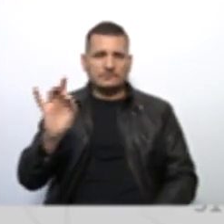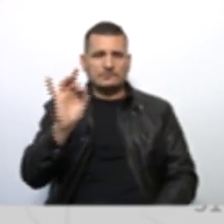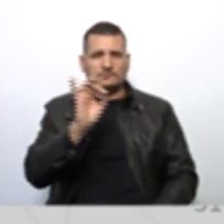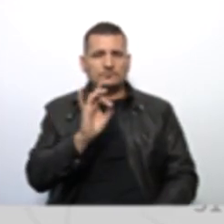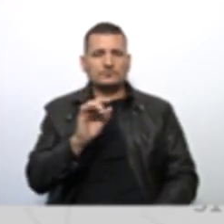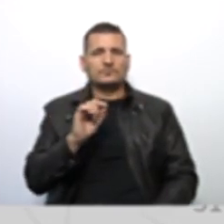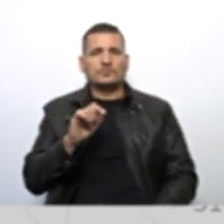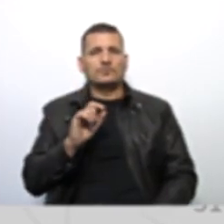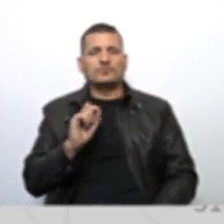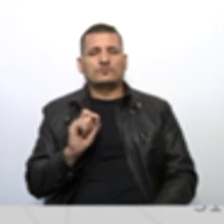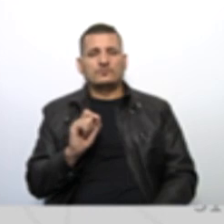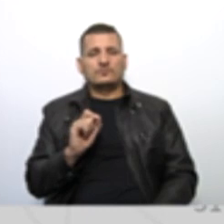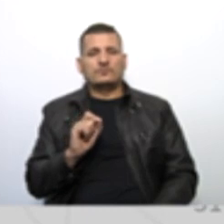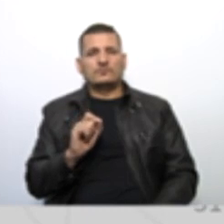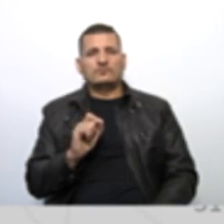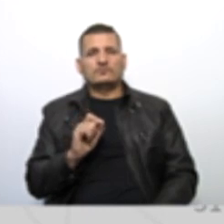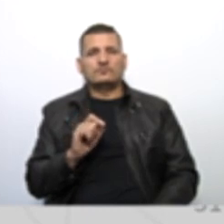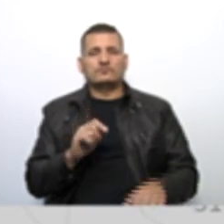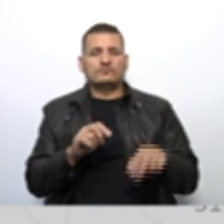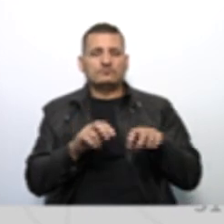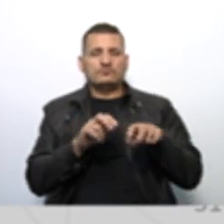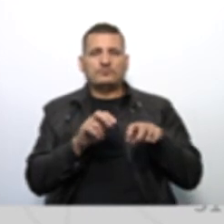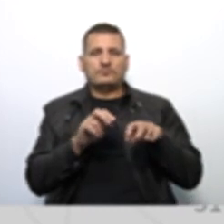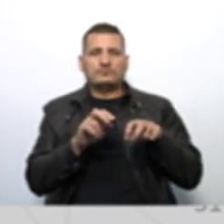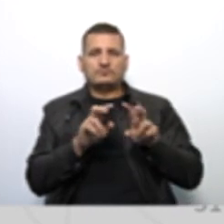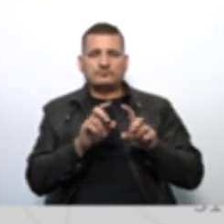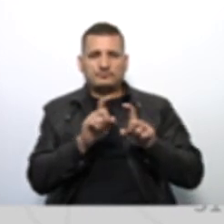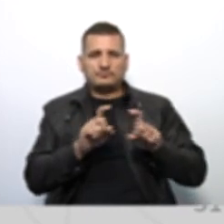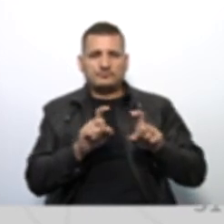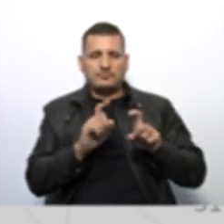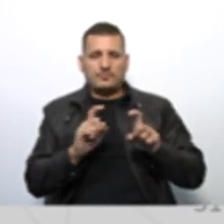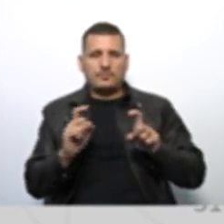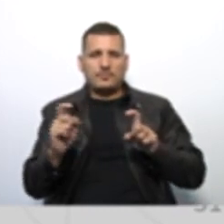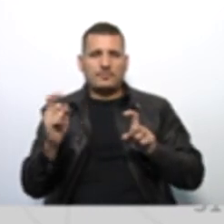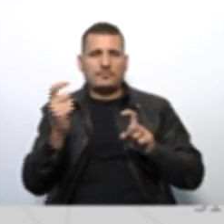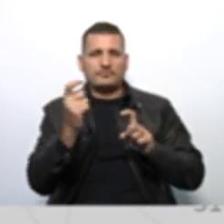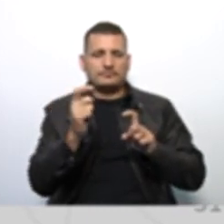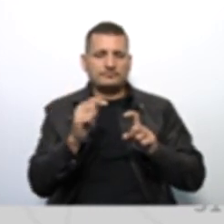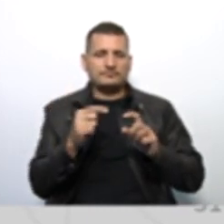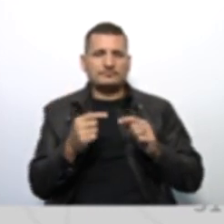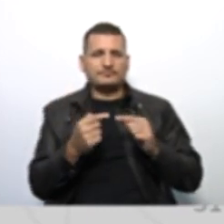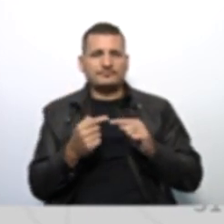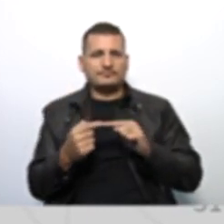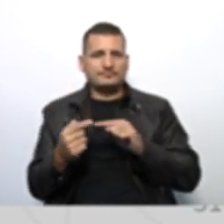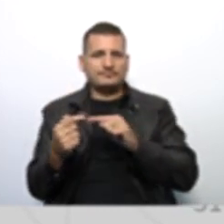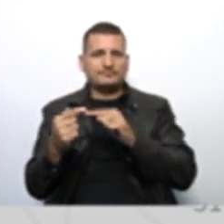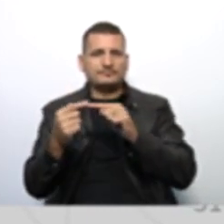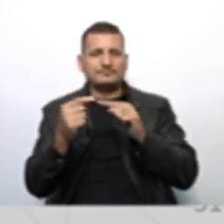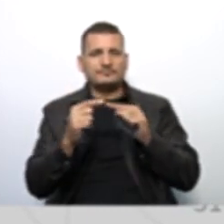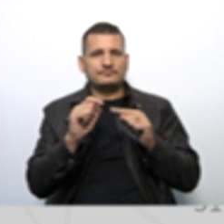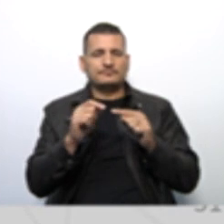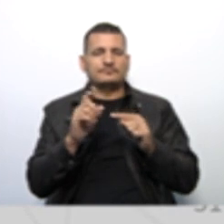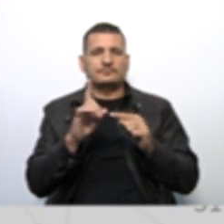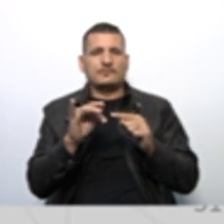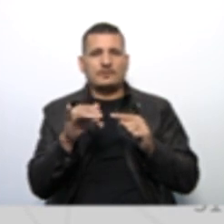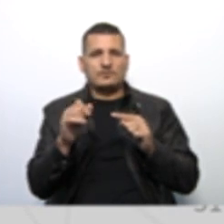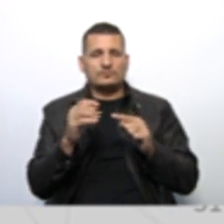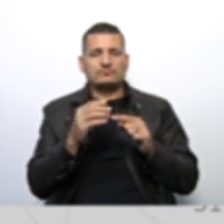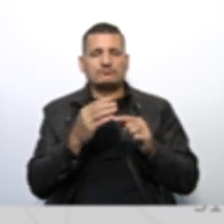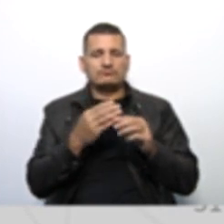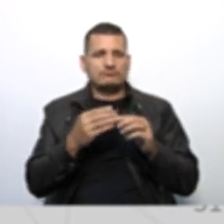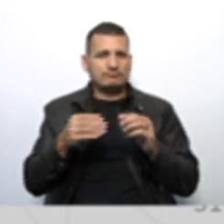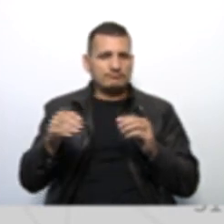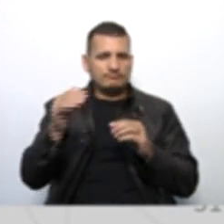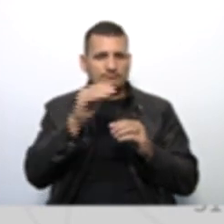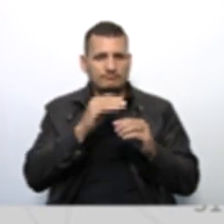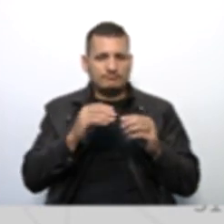duas estações, uma do lado da outra, certo? Formando assim um tráfego circular dos dados na rede.